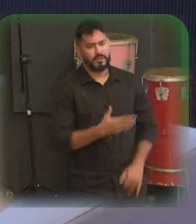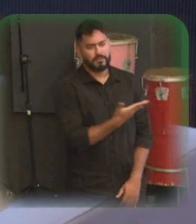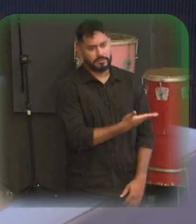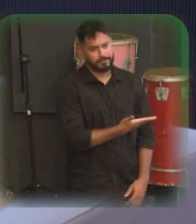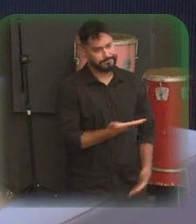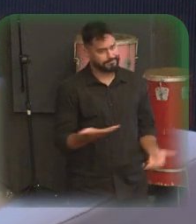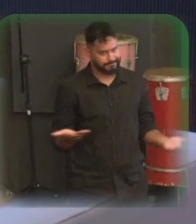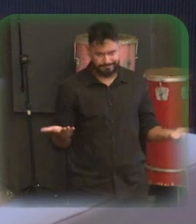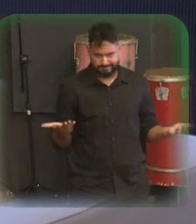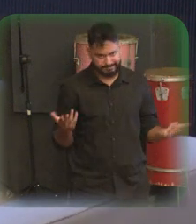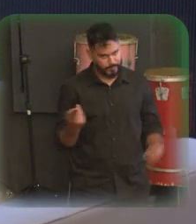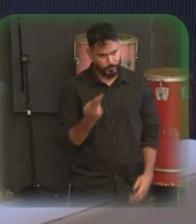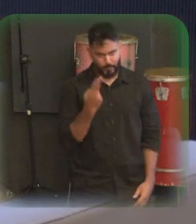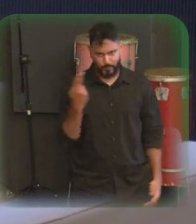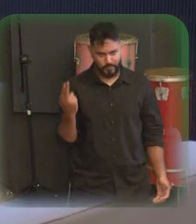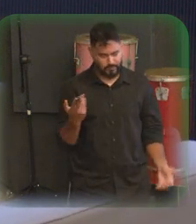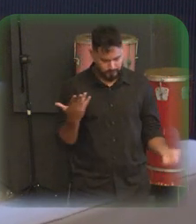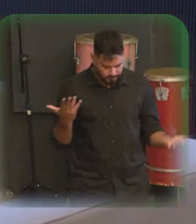E